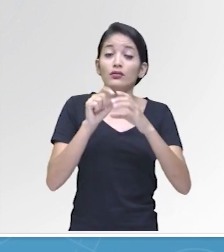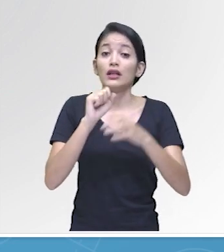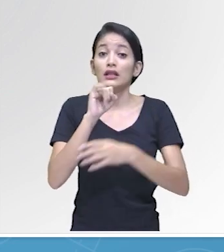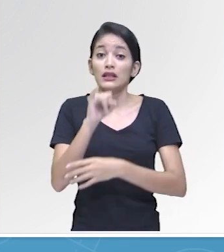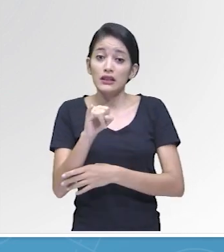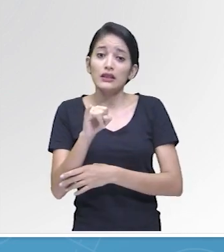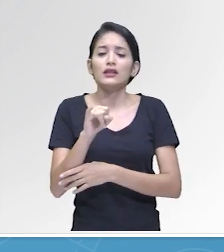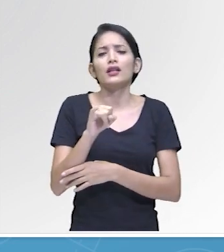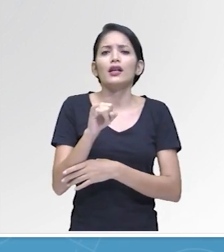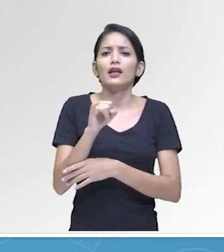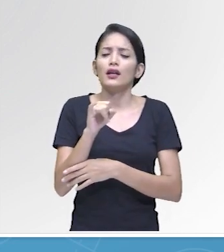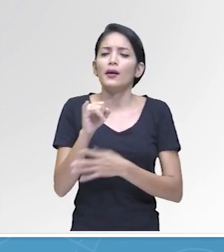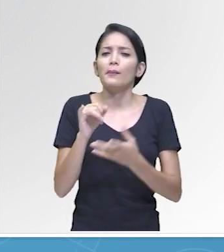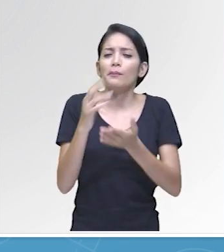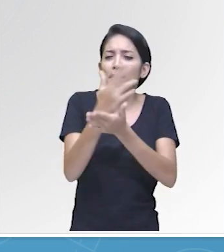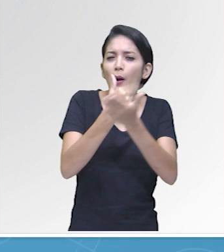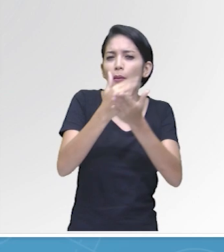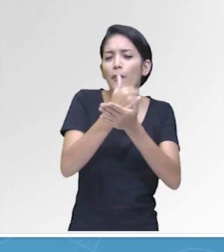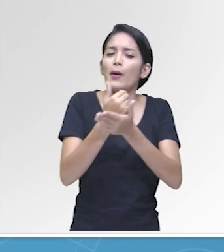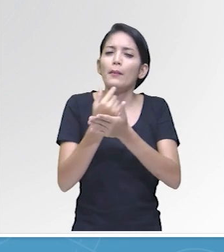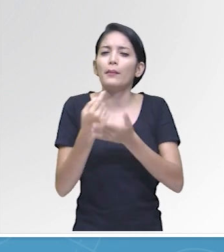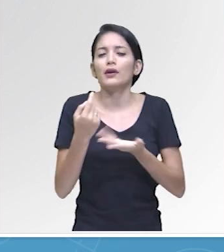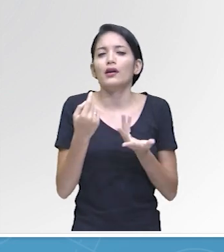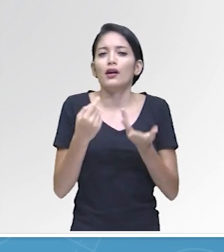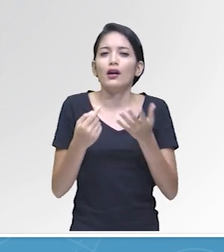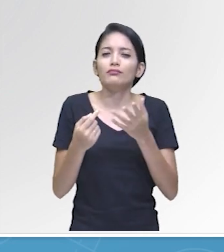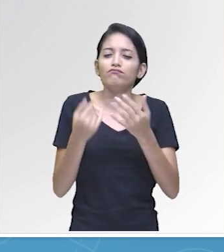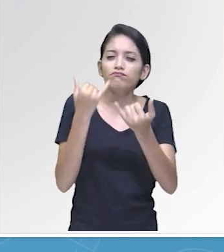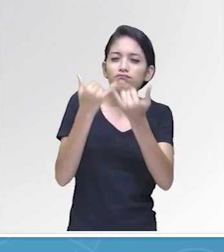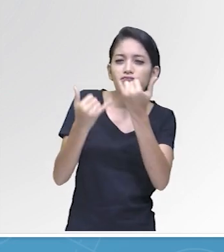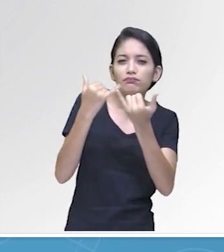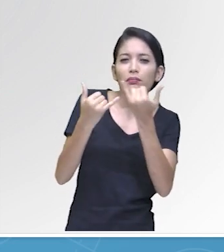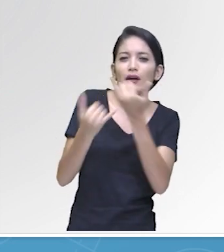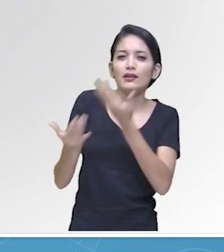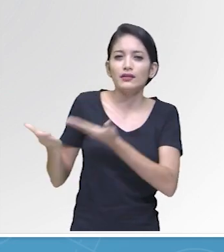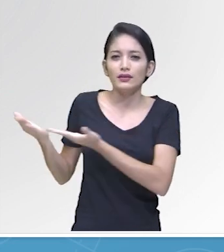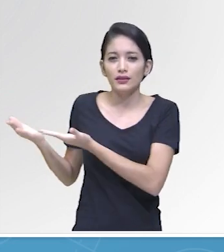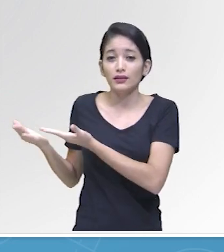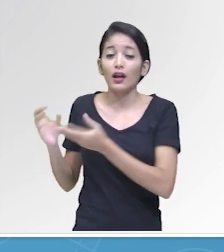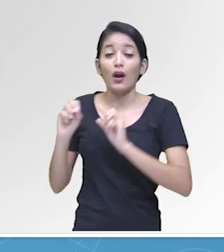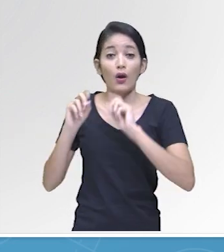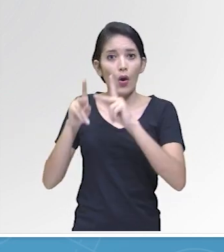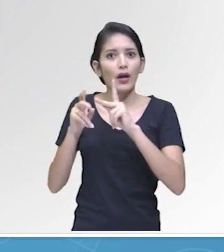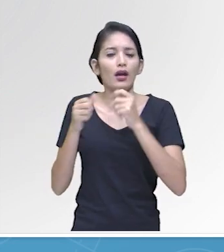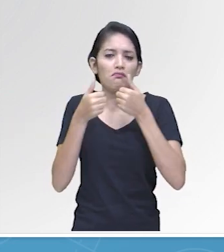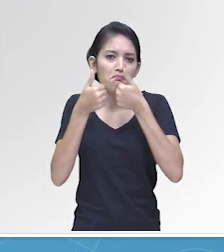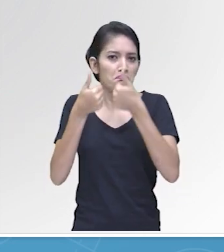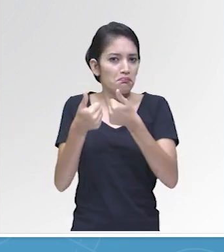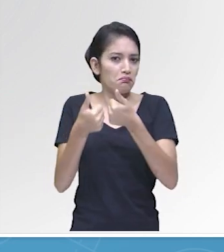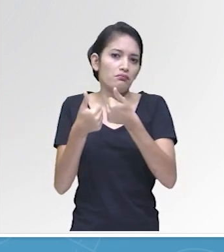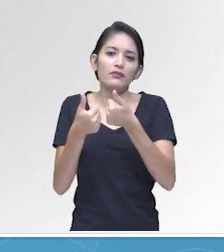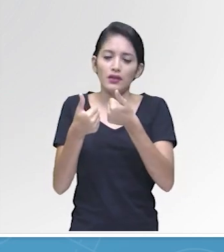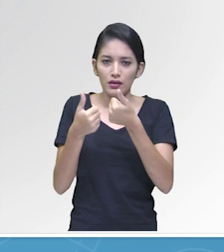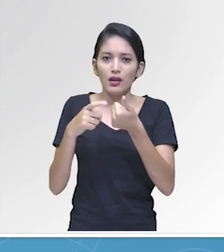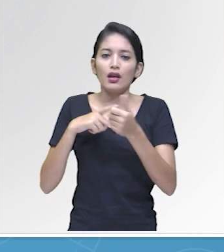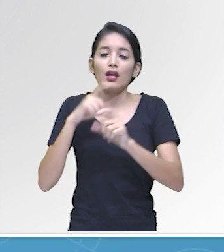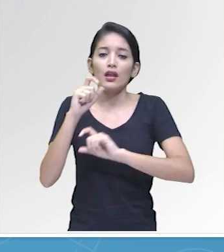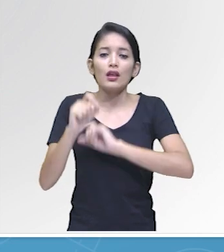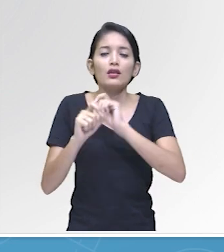algo parecido com isso, tudo bem, está certo. Você vai ter aqui a